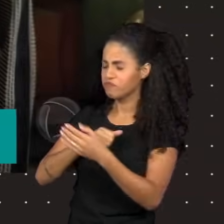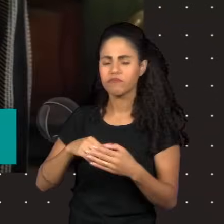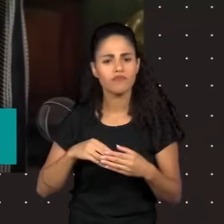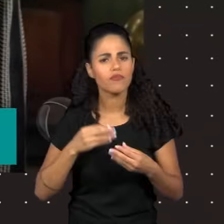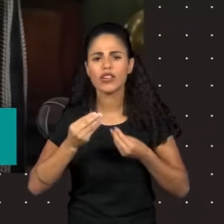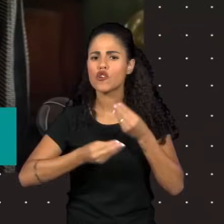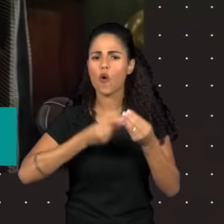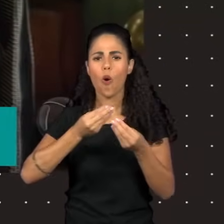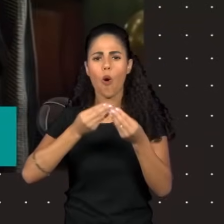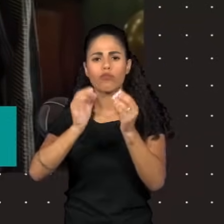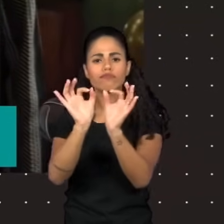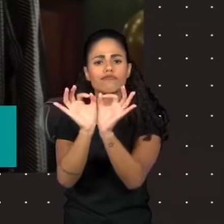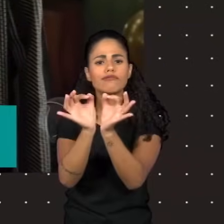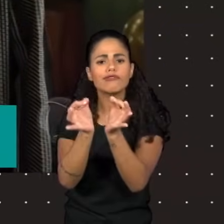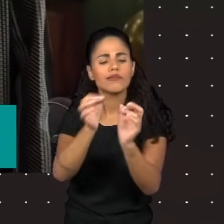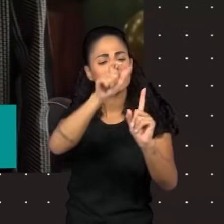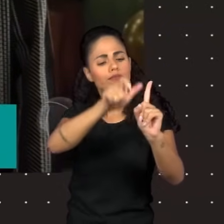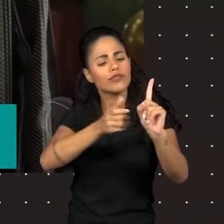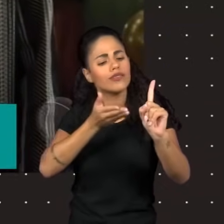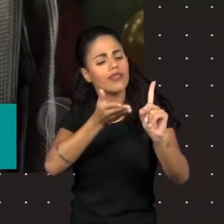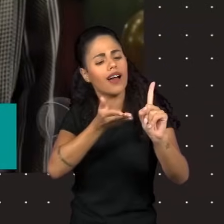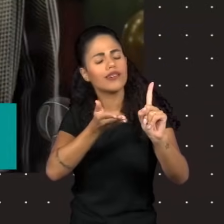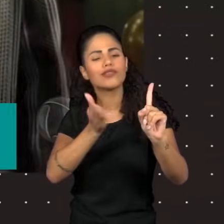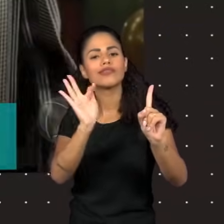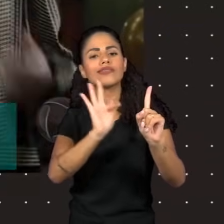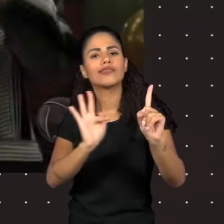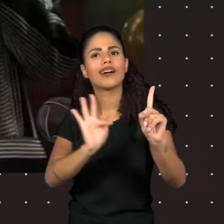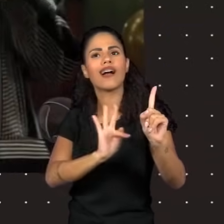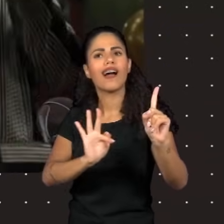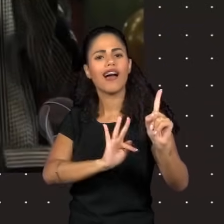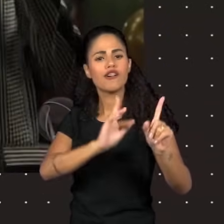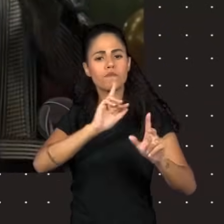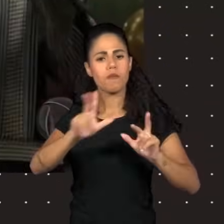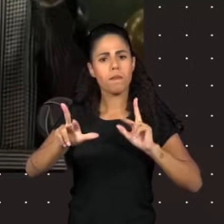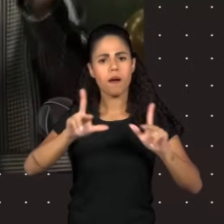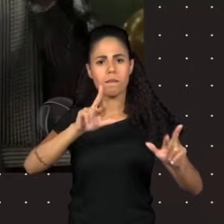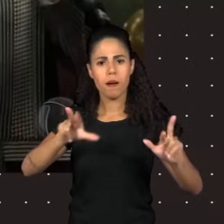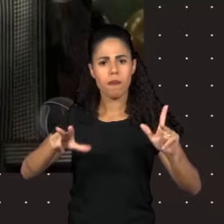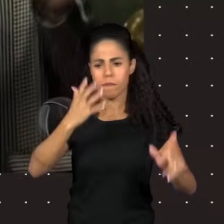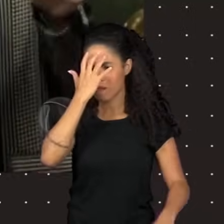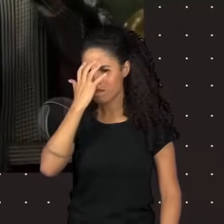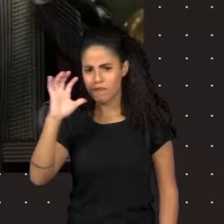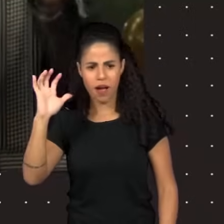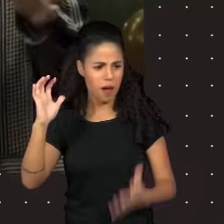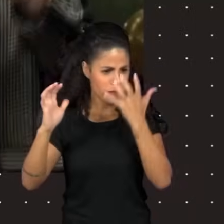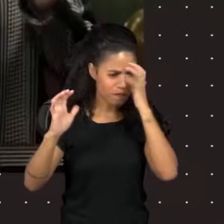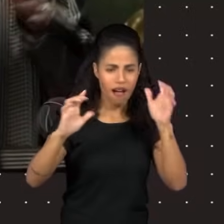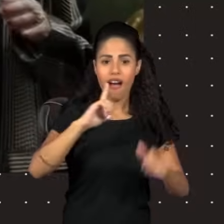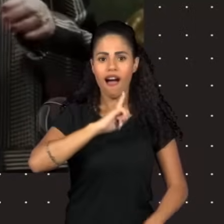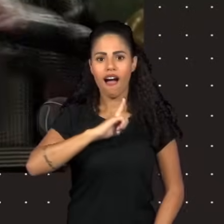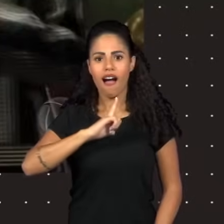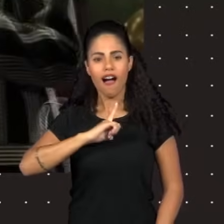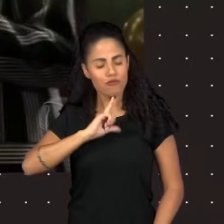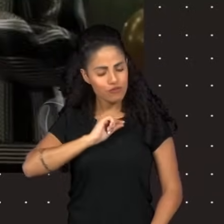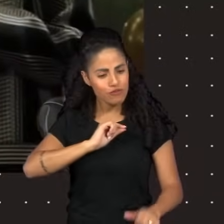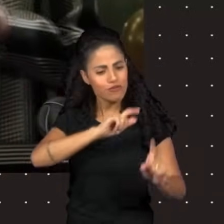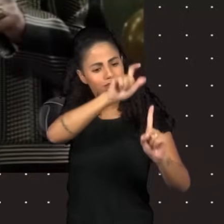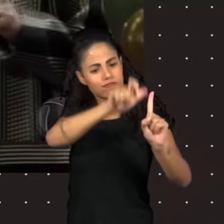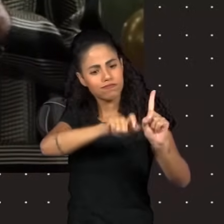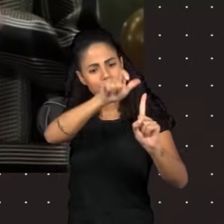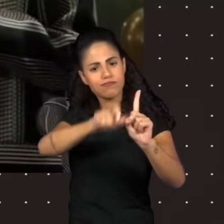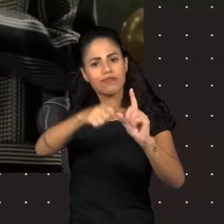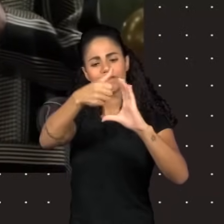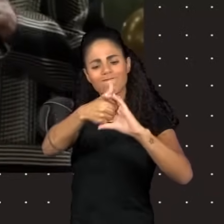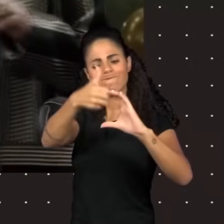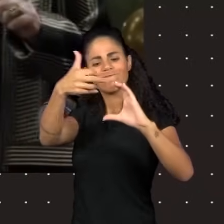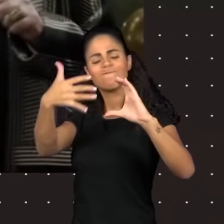Não muito simples, não. Uma personagem que oferecia mais de uma abordagem, interpretação, por suas